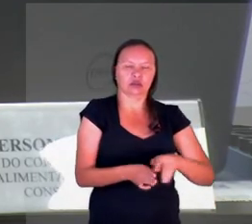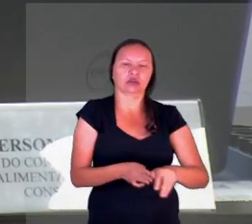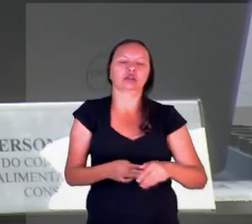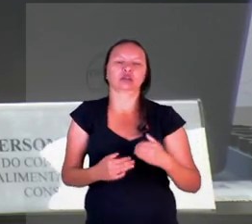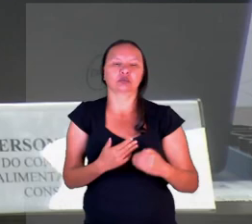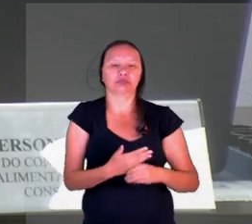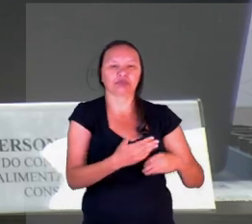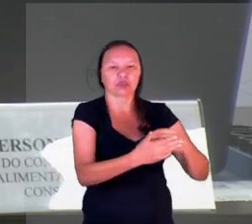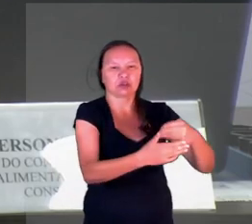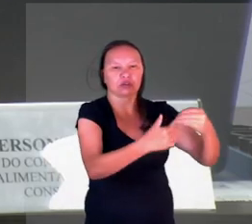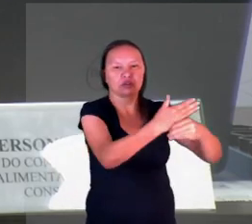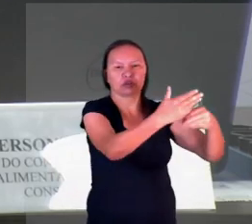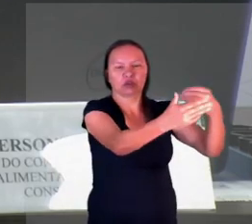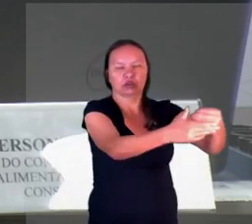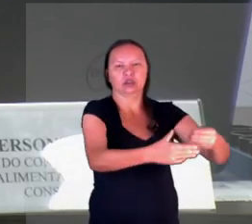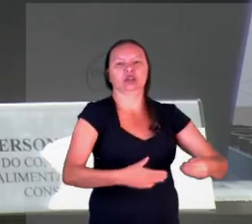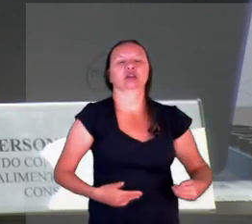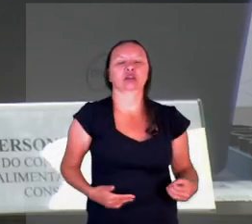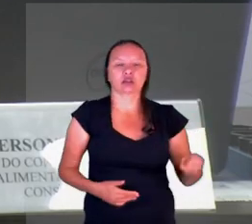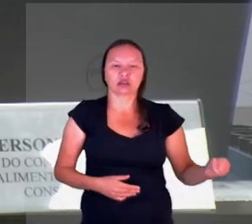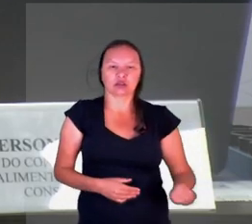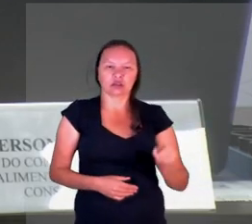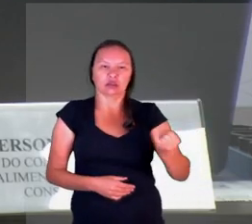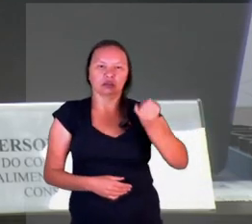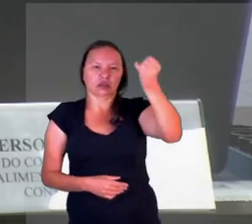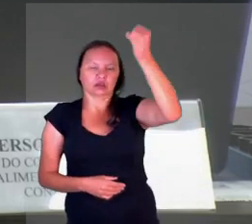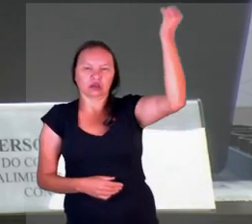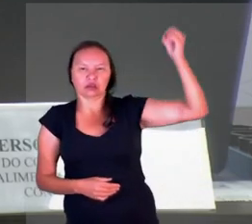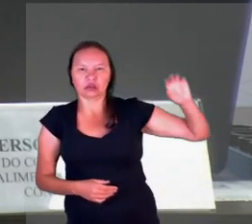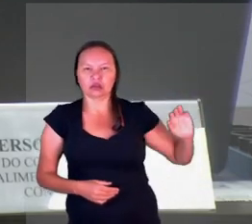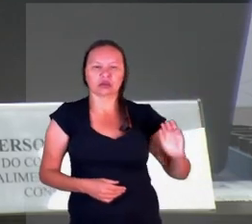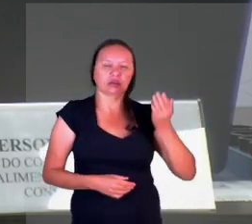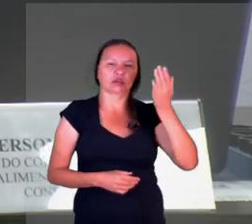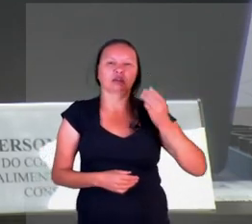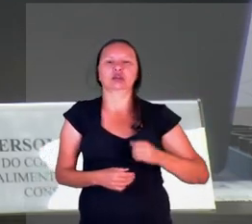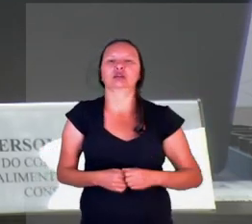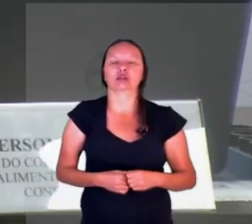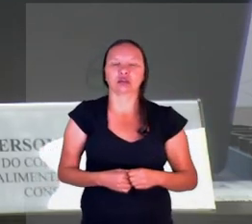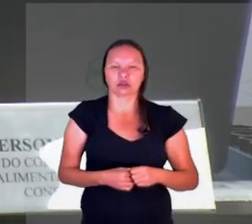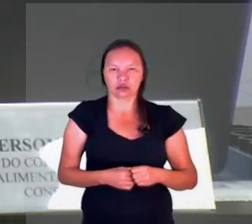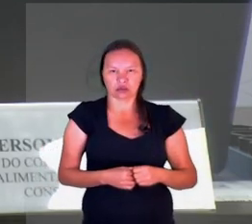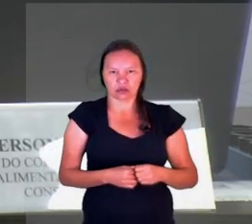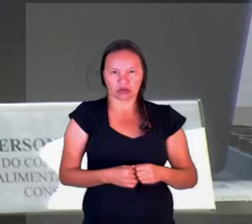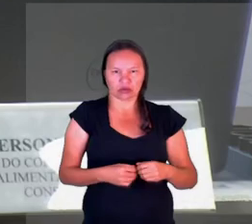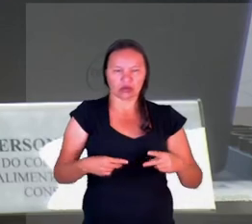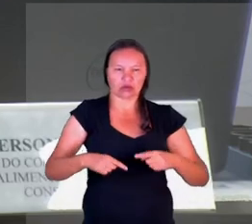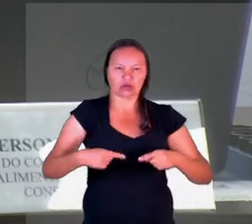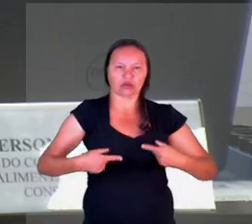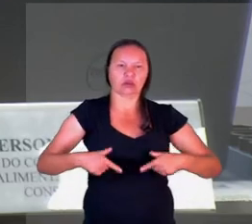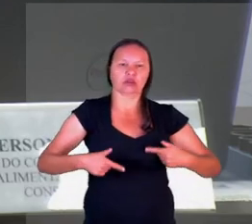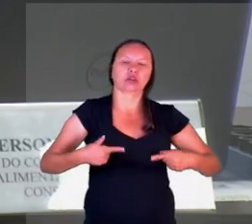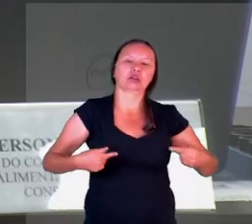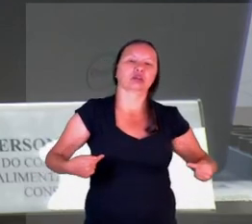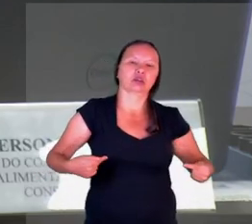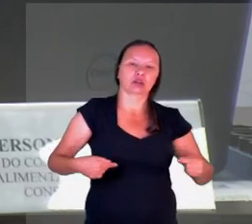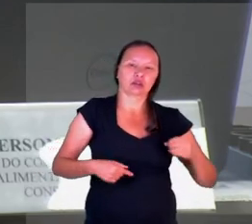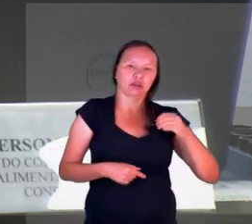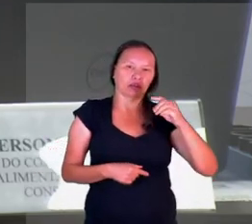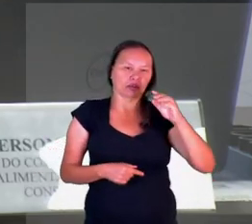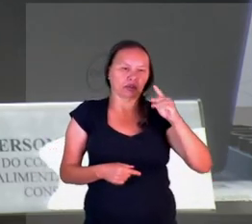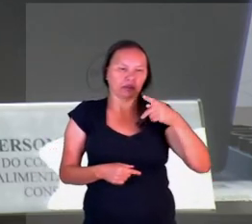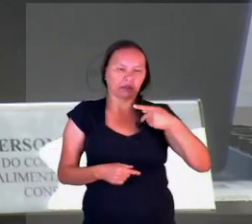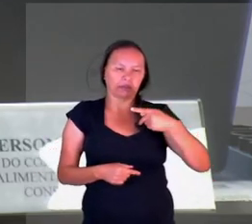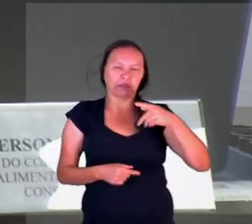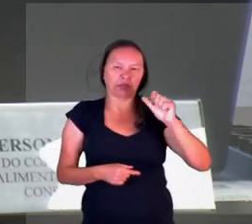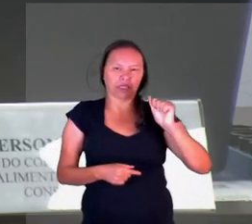continuidade eh e nessa importante ação que o concea tem porque todas as políticas estruturantes que a gente tem desde paa tudo isso que